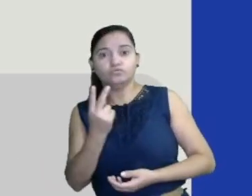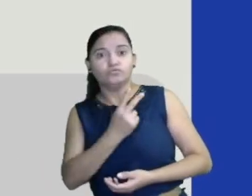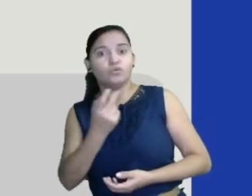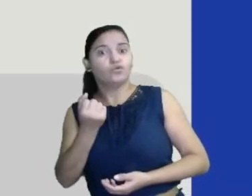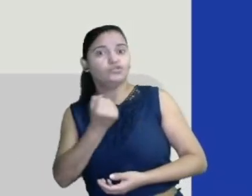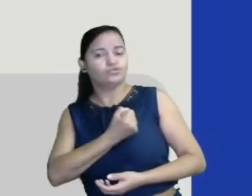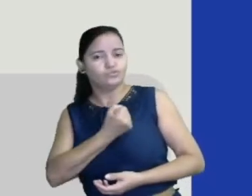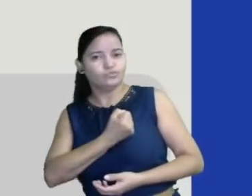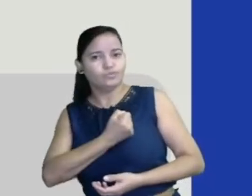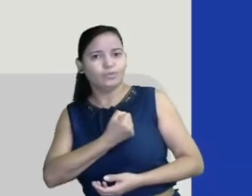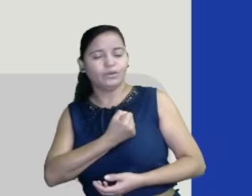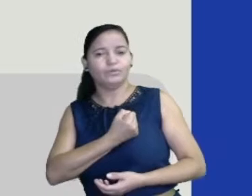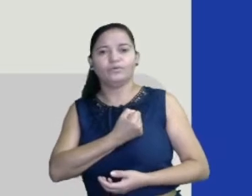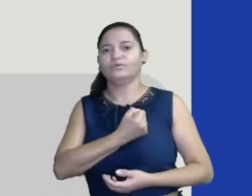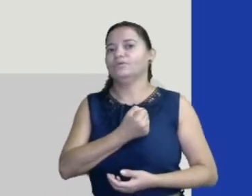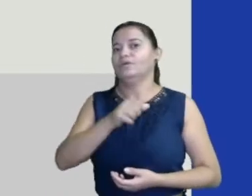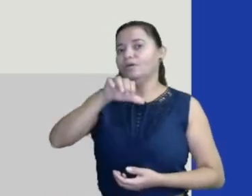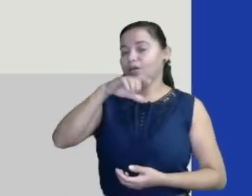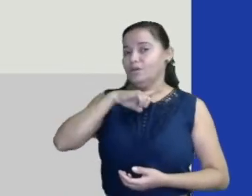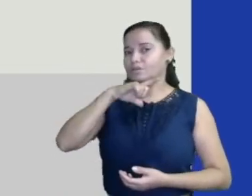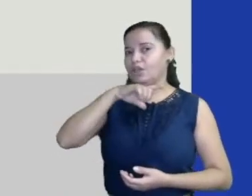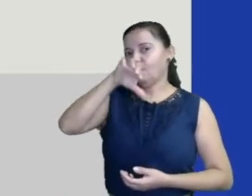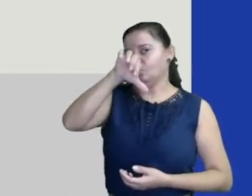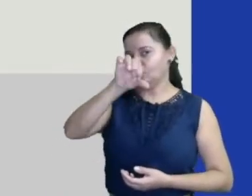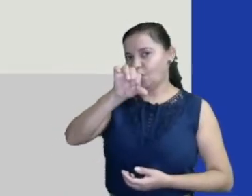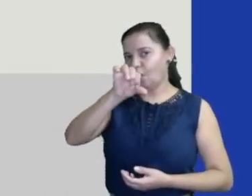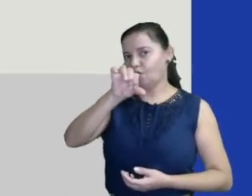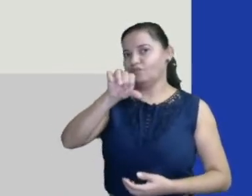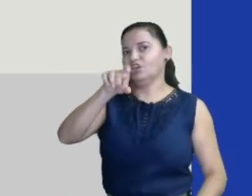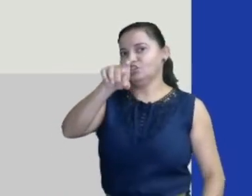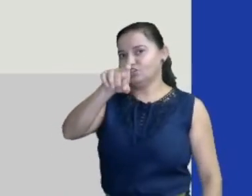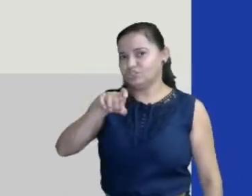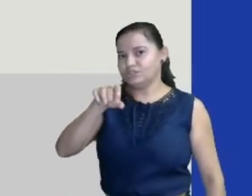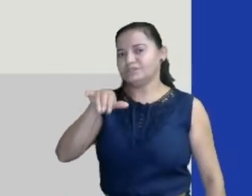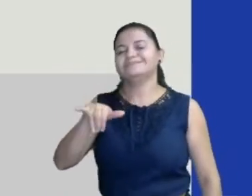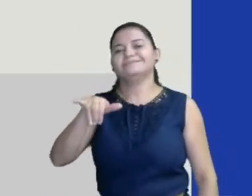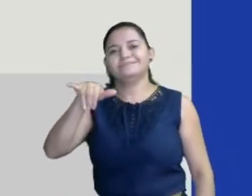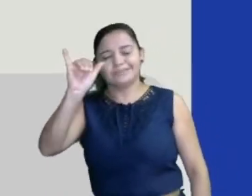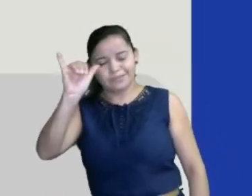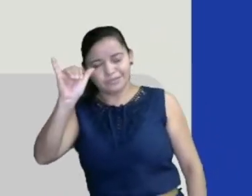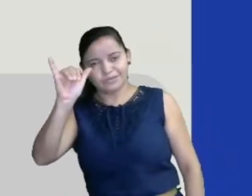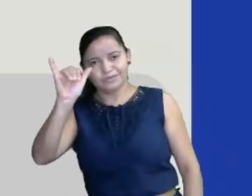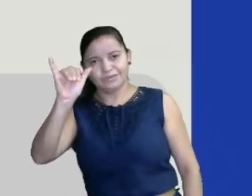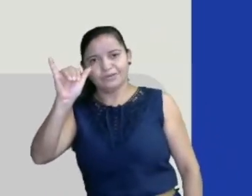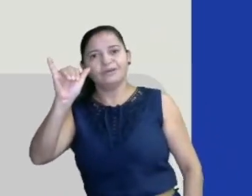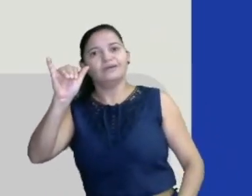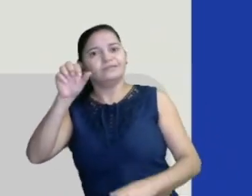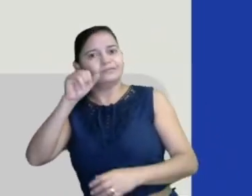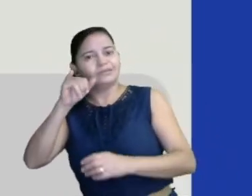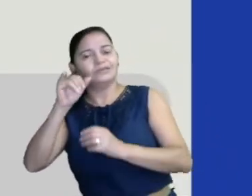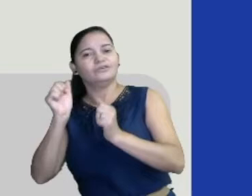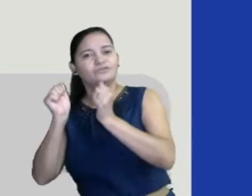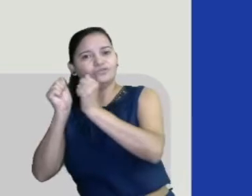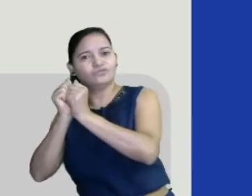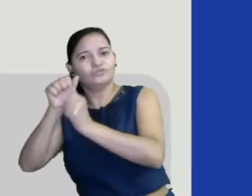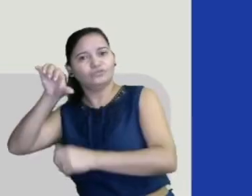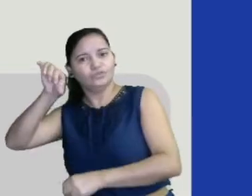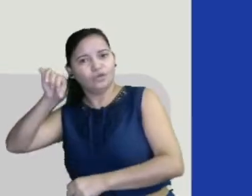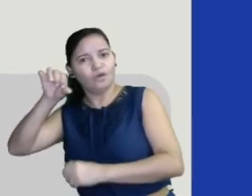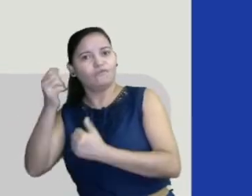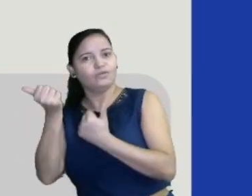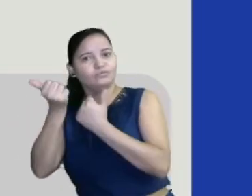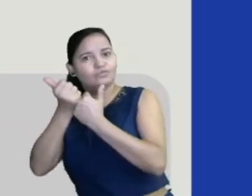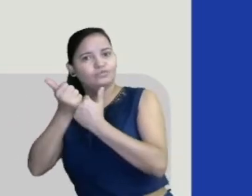é igual a 30 então se eu tenho 9xy onde tem XY aí nesse junto desse 9 eu